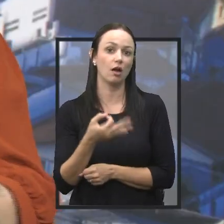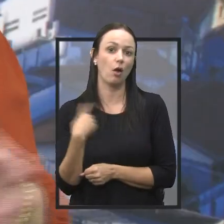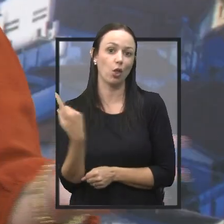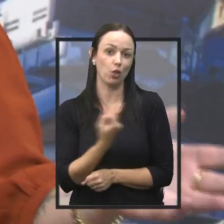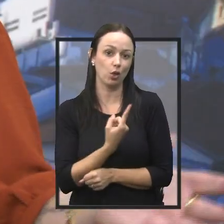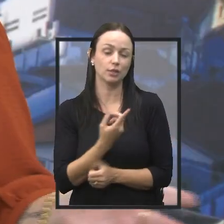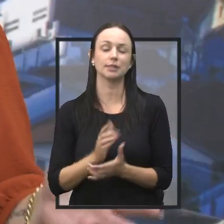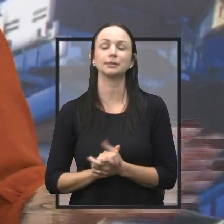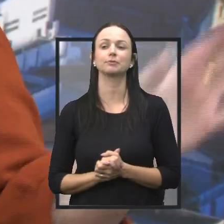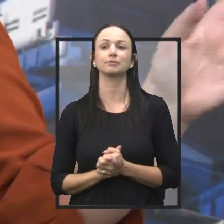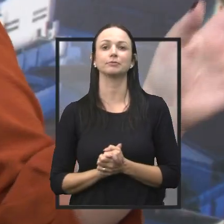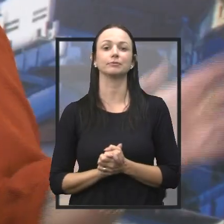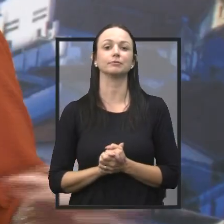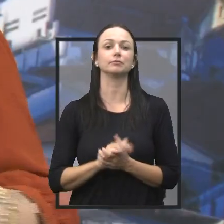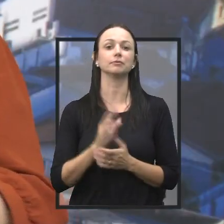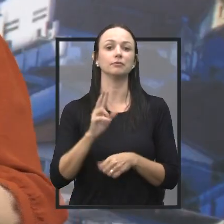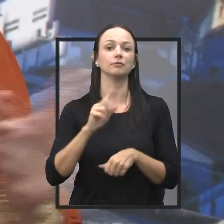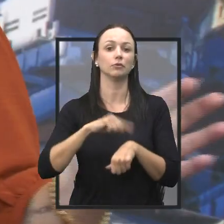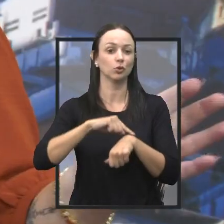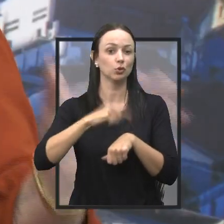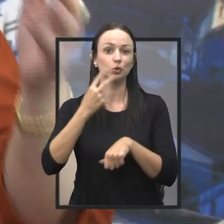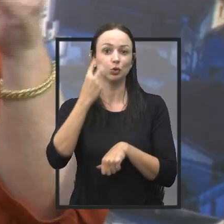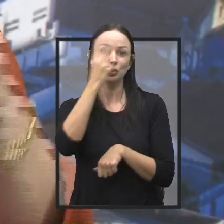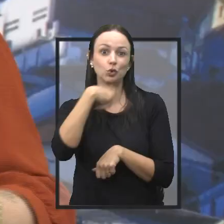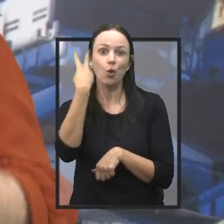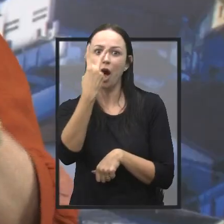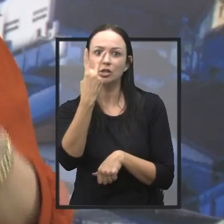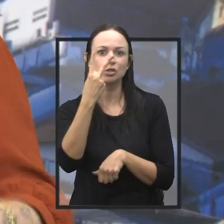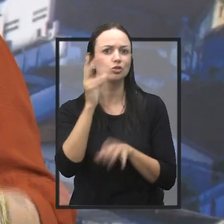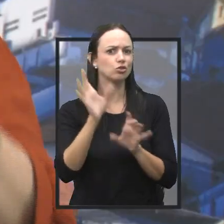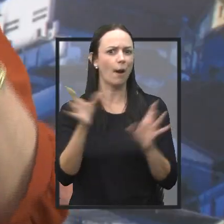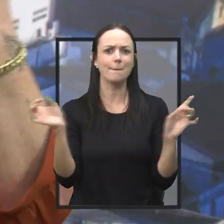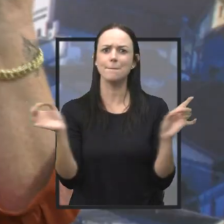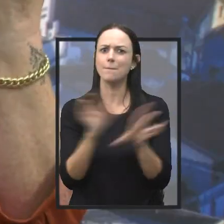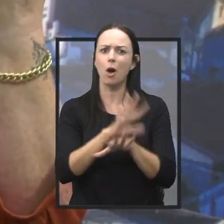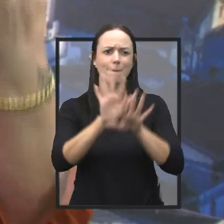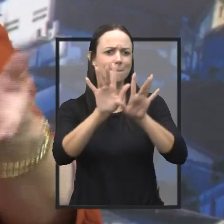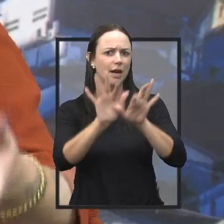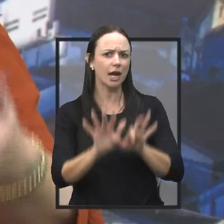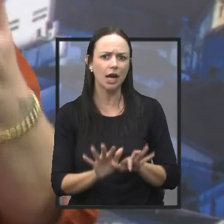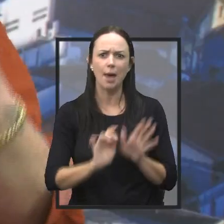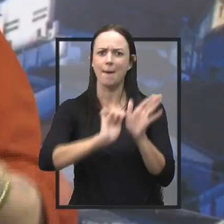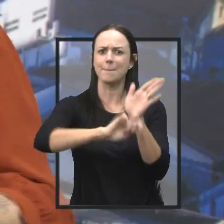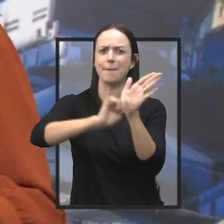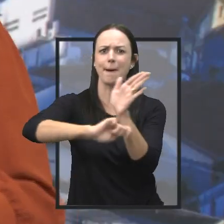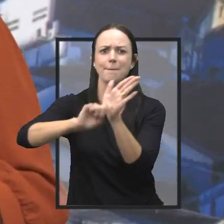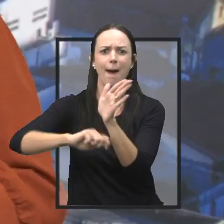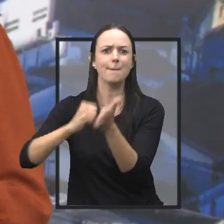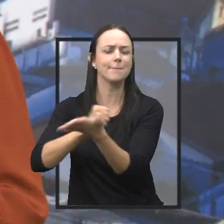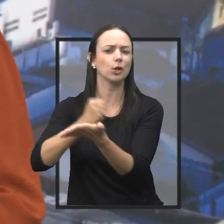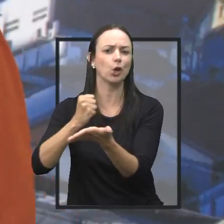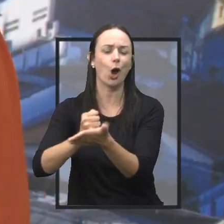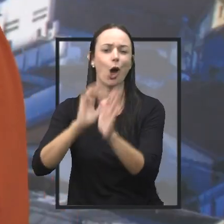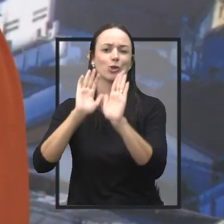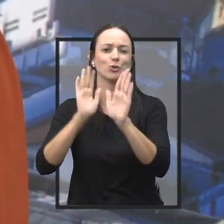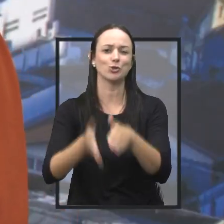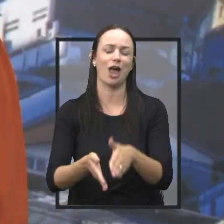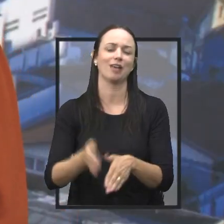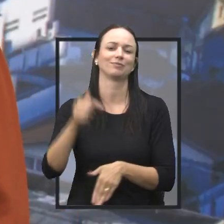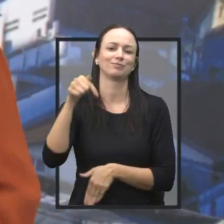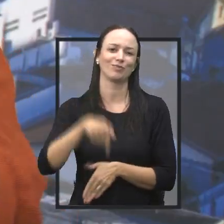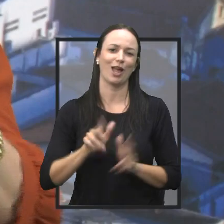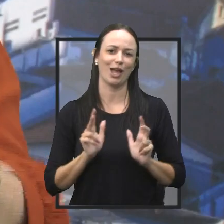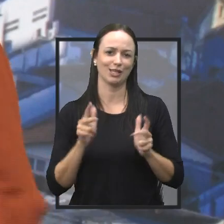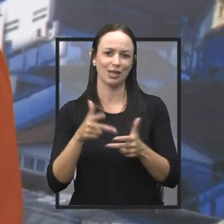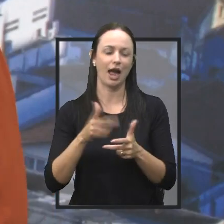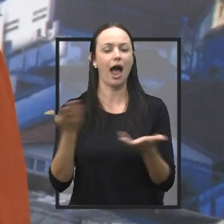colocou. Em 2 horas estava feito, escrito, assinado e protocolizado aqui. E